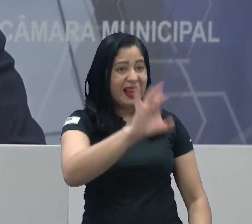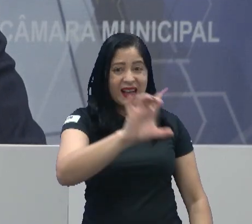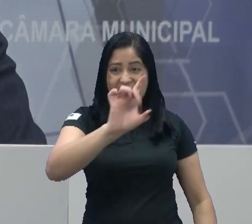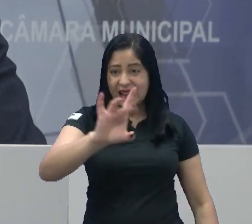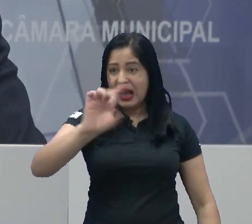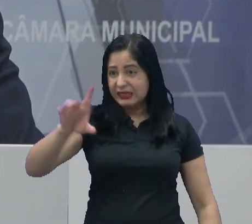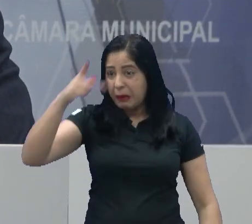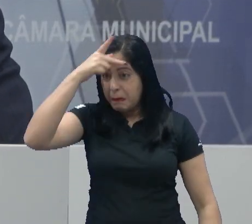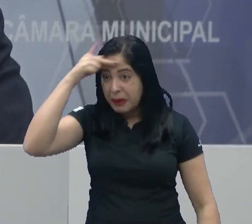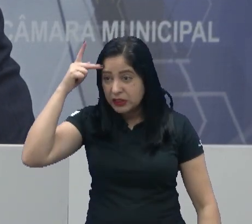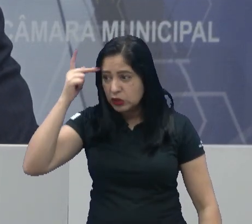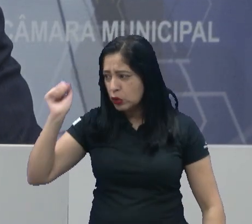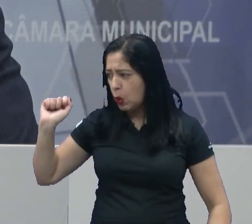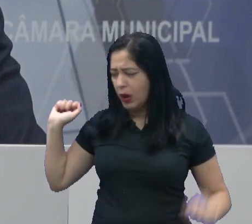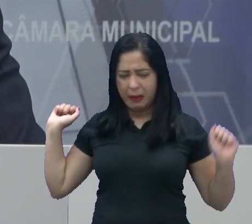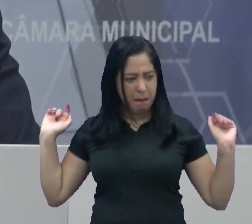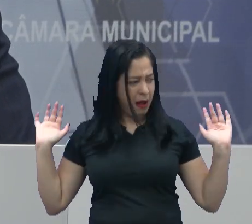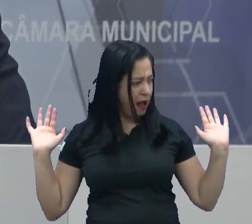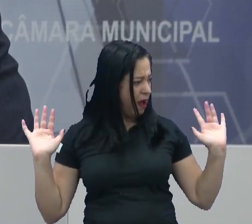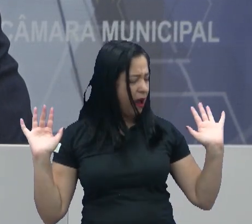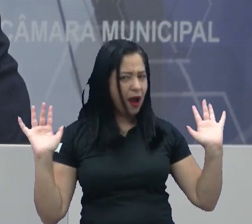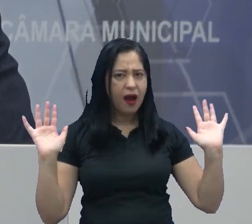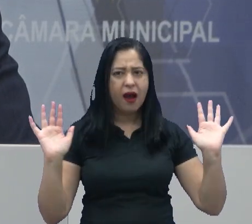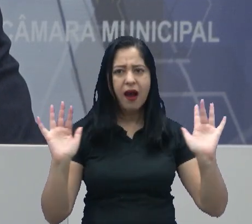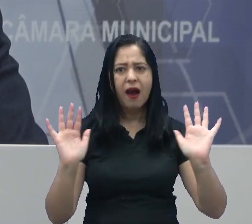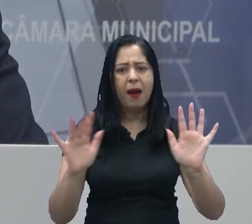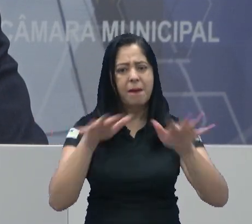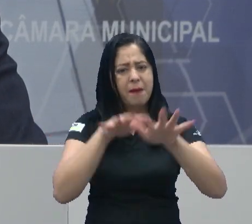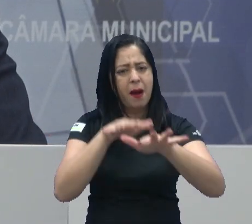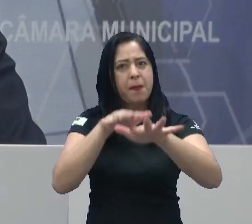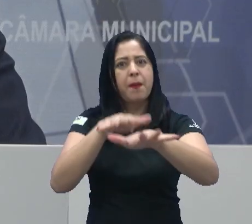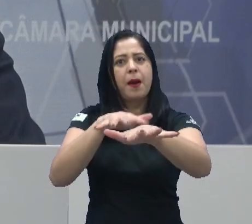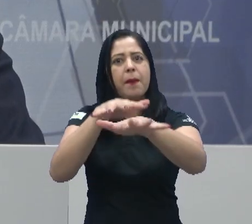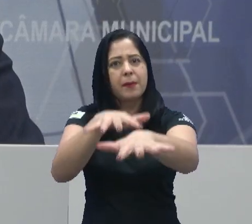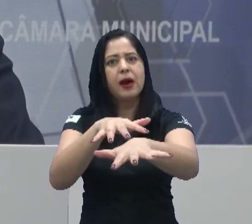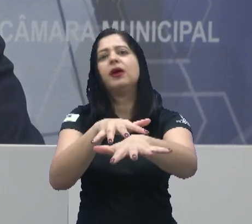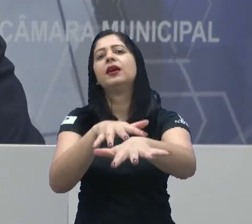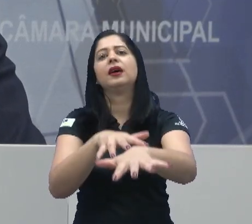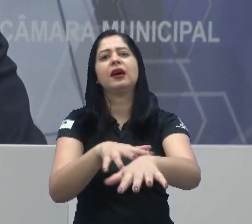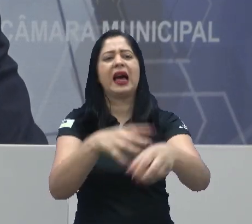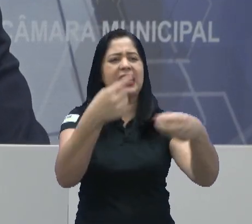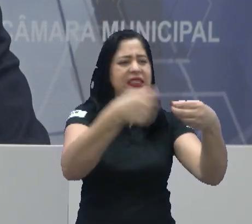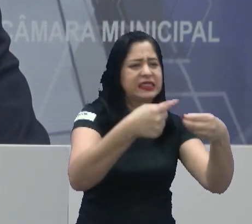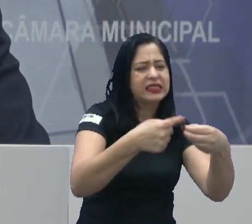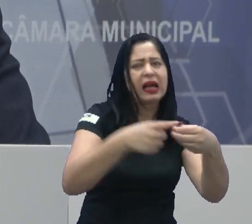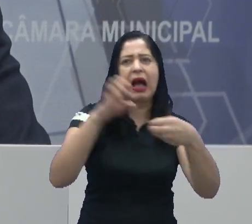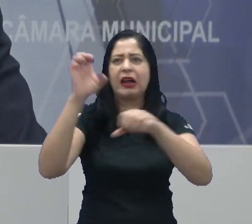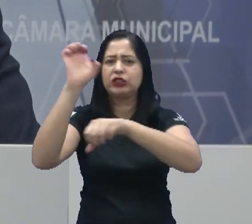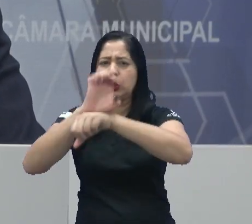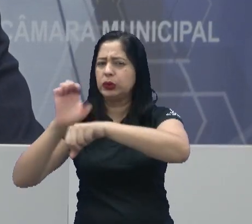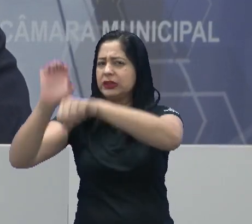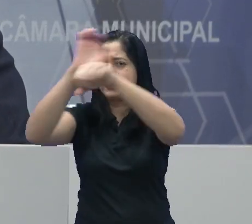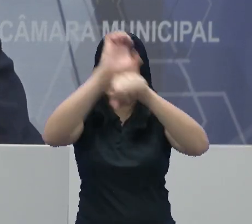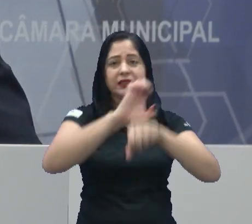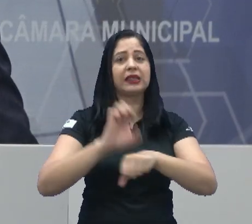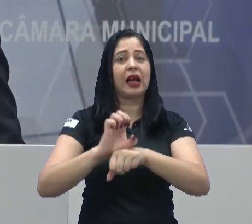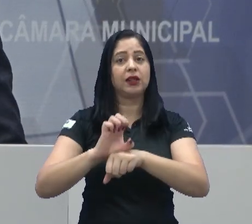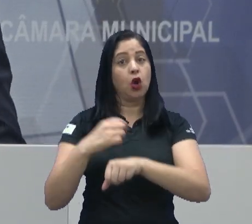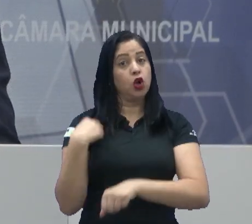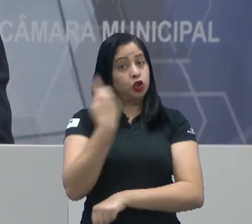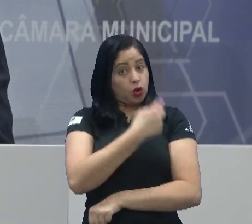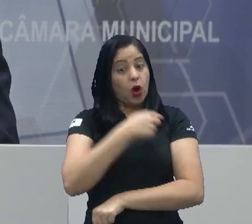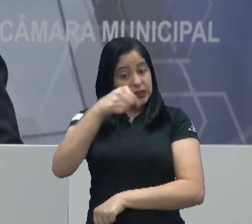que estão nas ruas, se mobilizando em seus municípios, em suas cidades, nos seus estados. Nós estamos aqui em São José dos